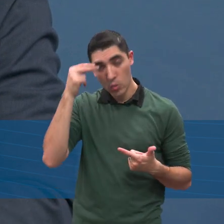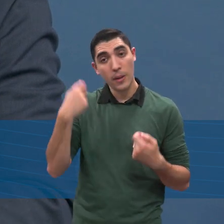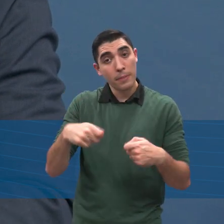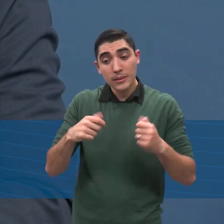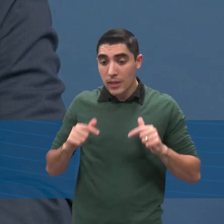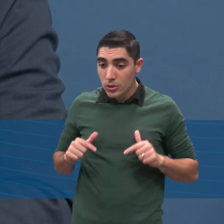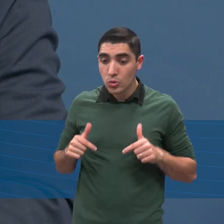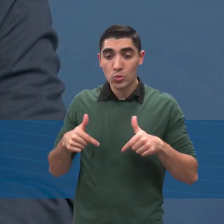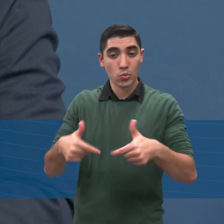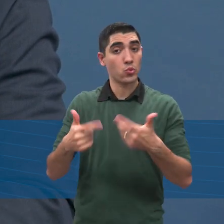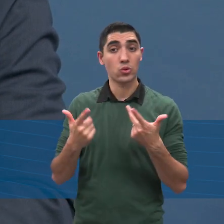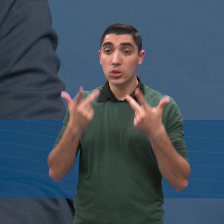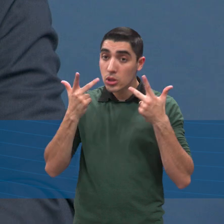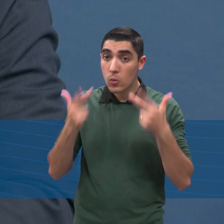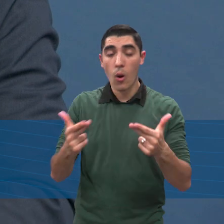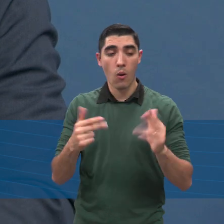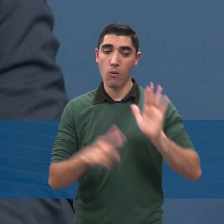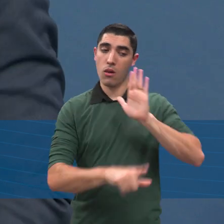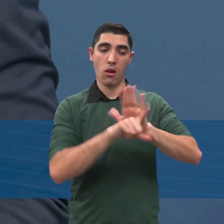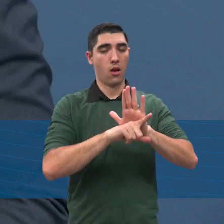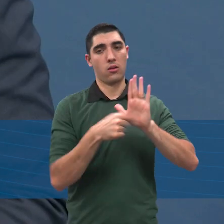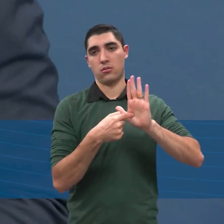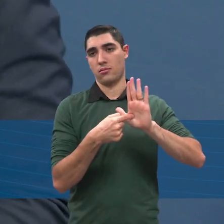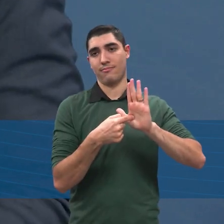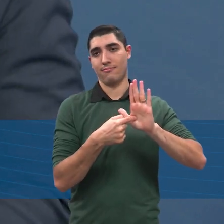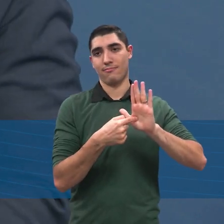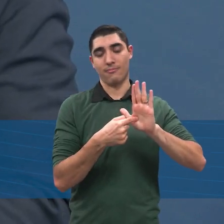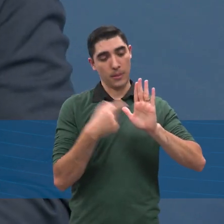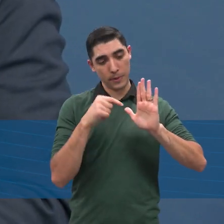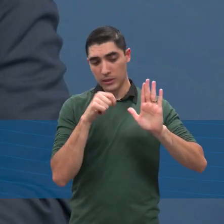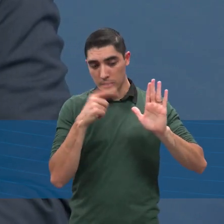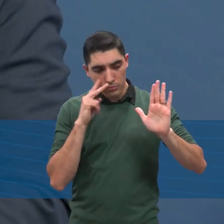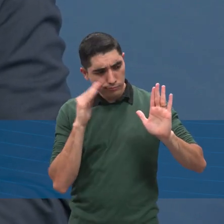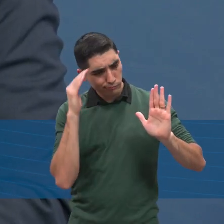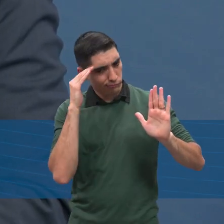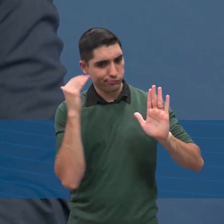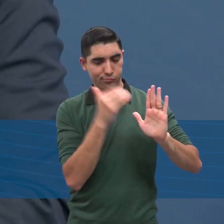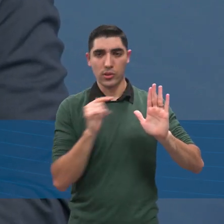conforme está previsto nas leis. Ninguém pode fazer